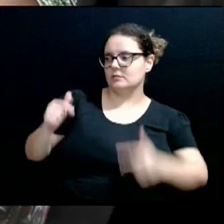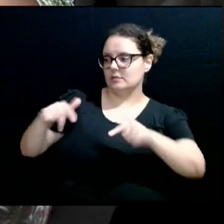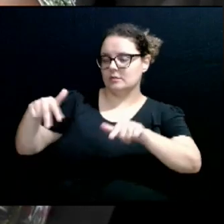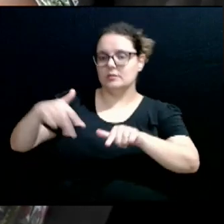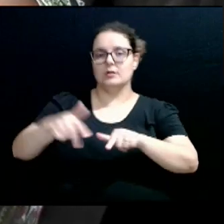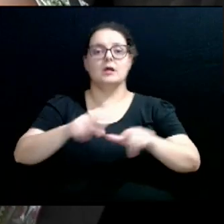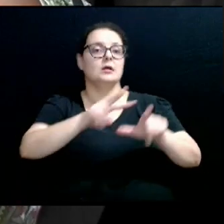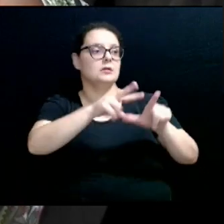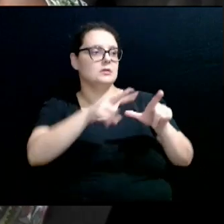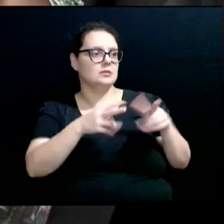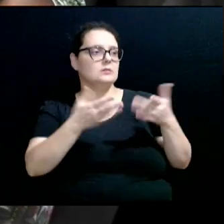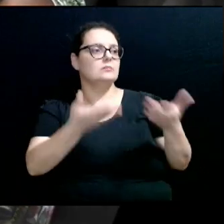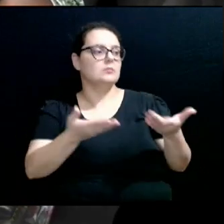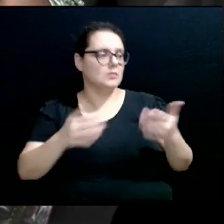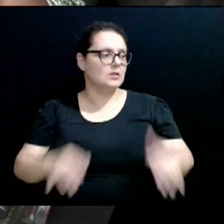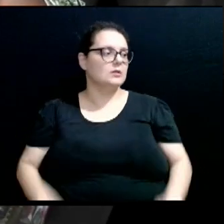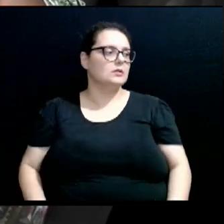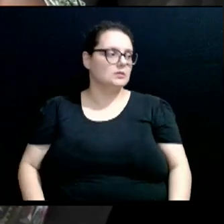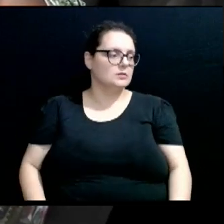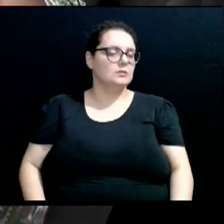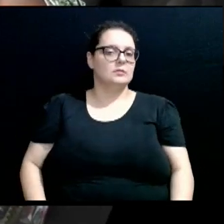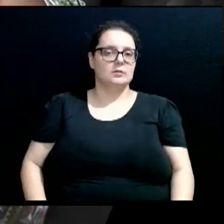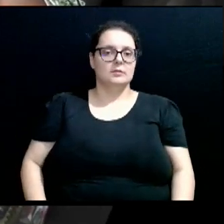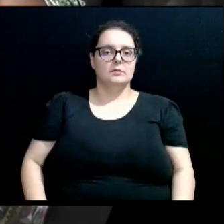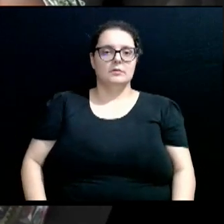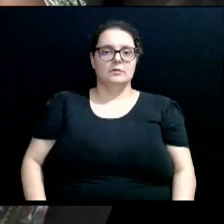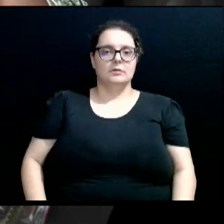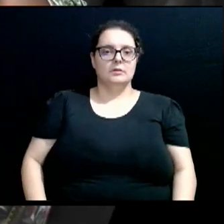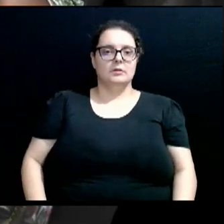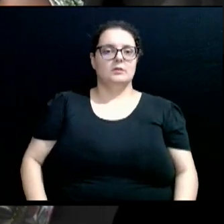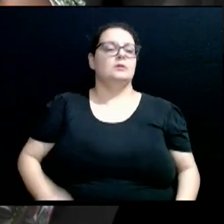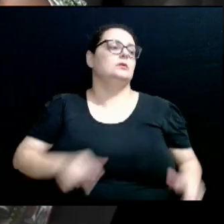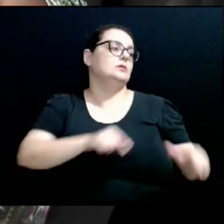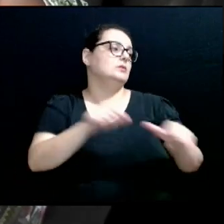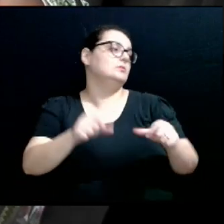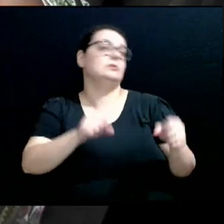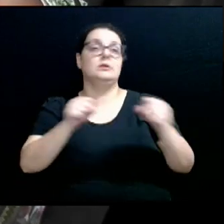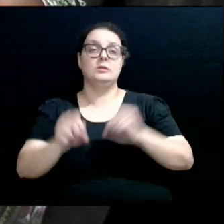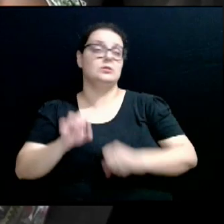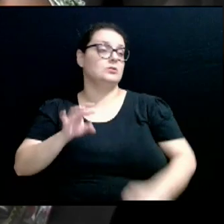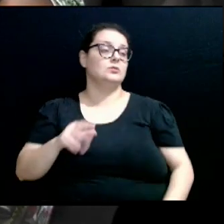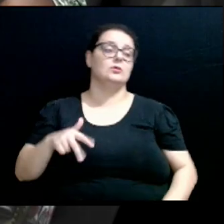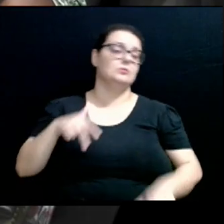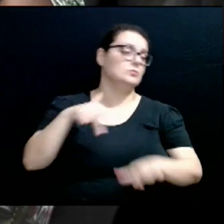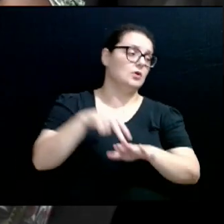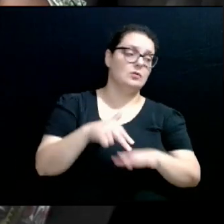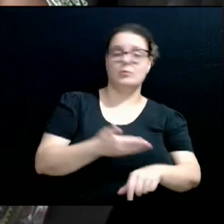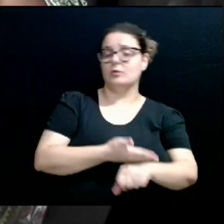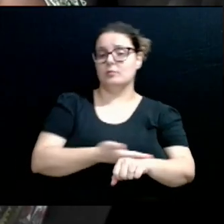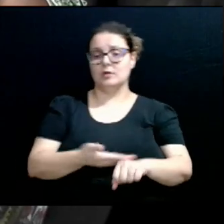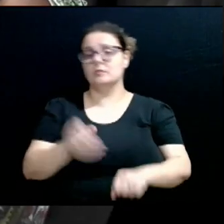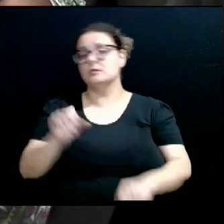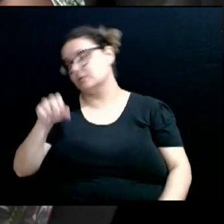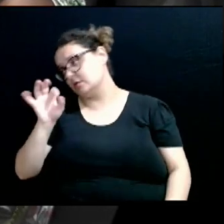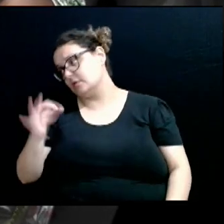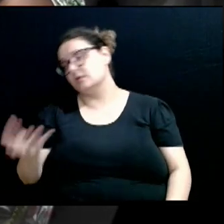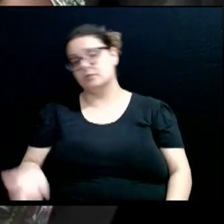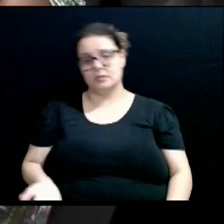que lugares de poder só podem ser ocupados por brancos. Né? São lugares que nos